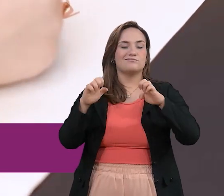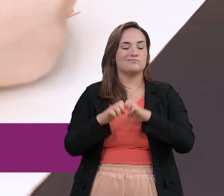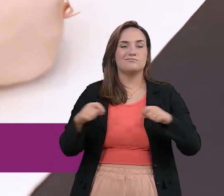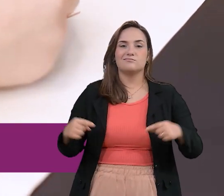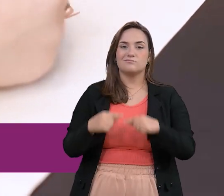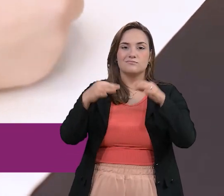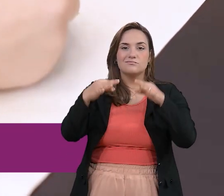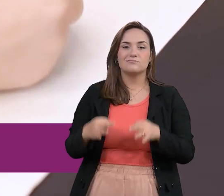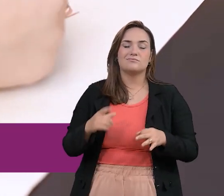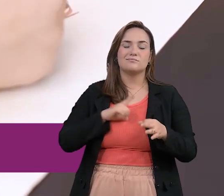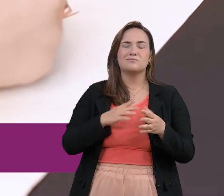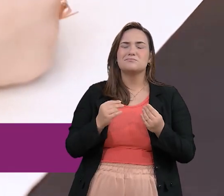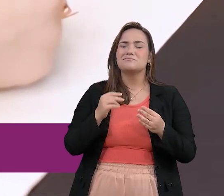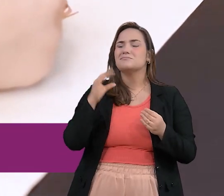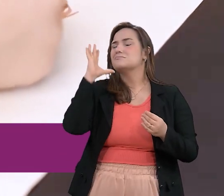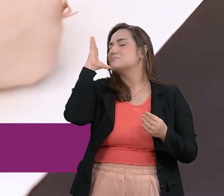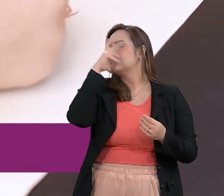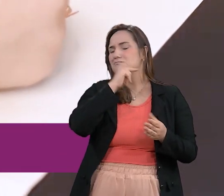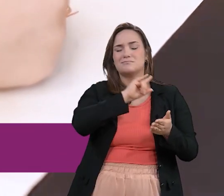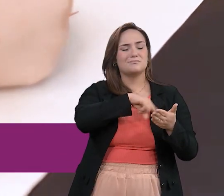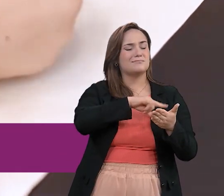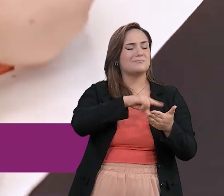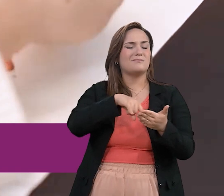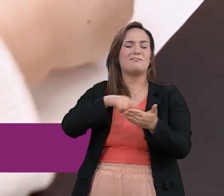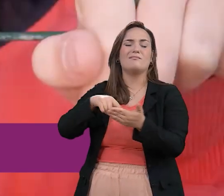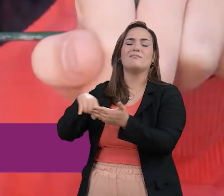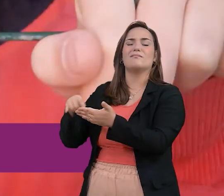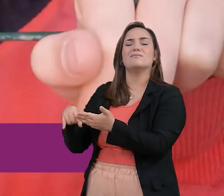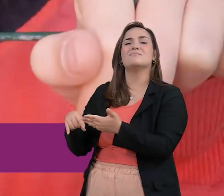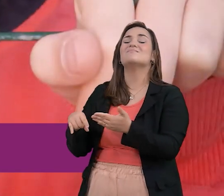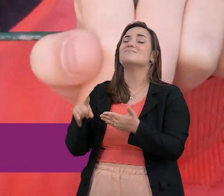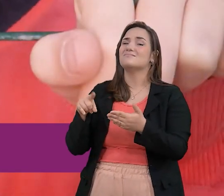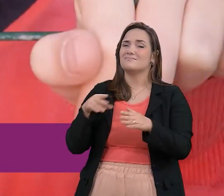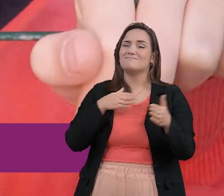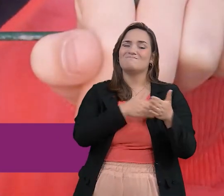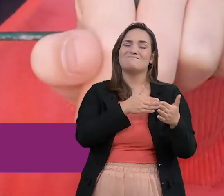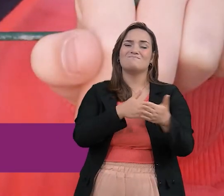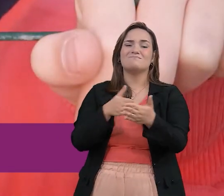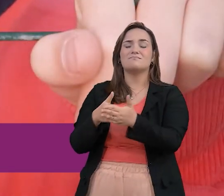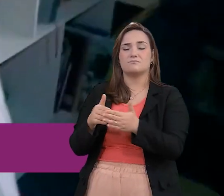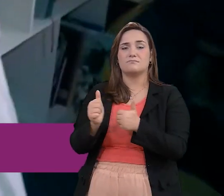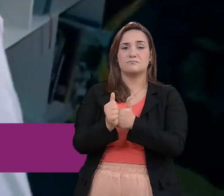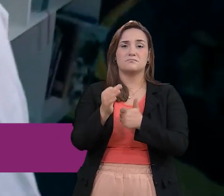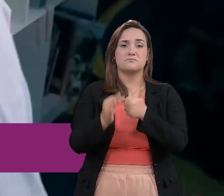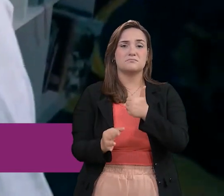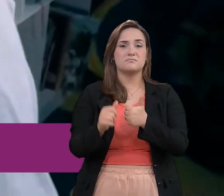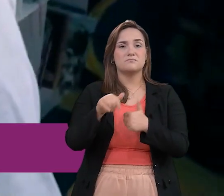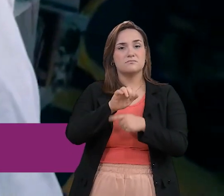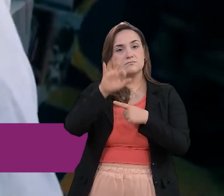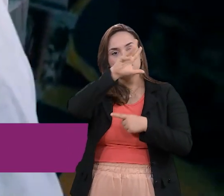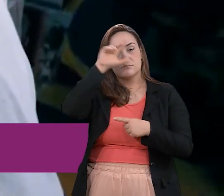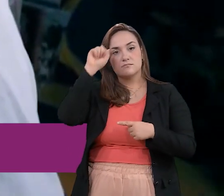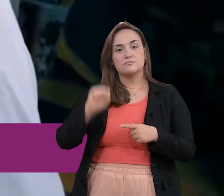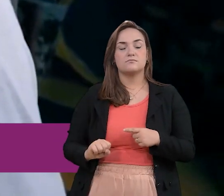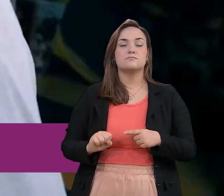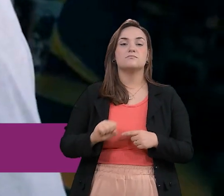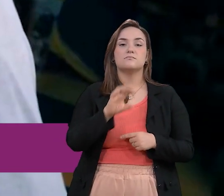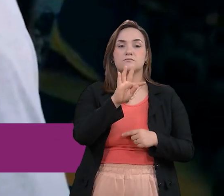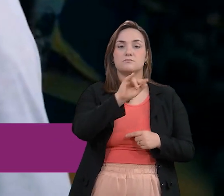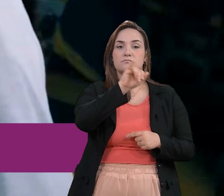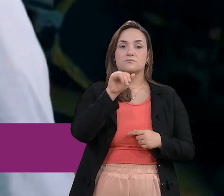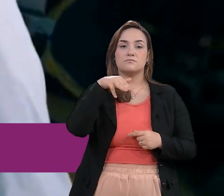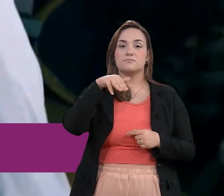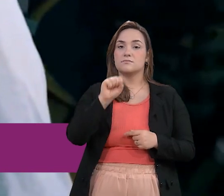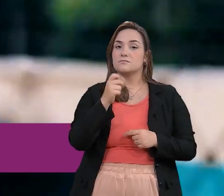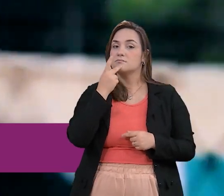infraestrutura adequada e a burocracia excessiva no processo de adoção são Barreiras significativas segundo o Tribunal de Justiça de Mato Grosso do Sul